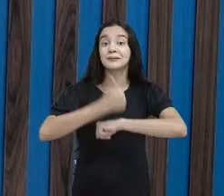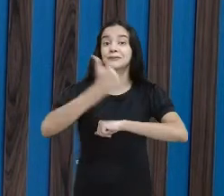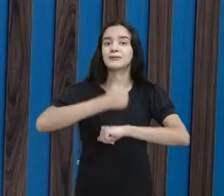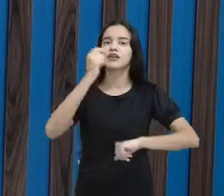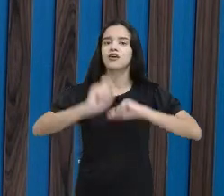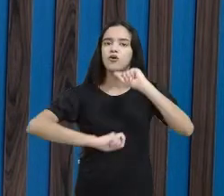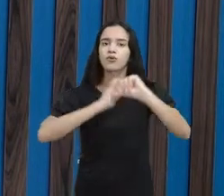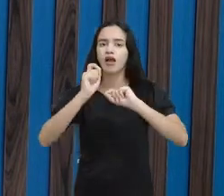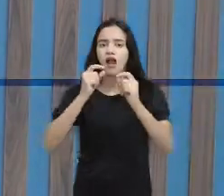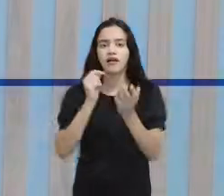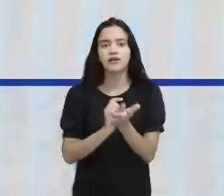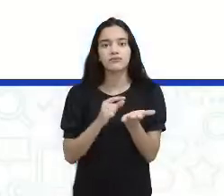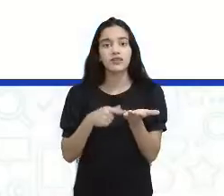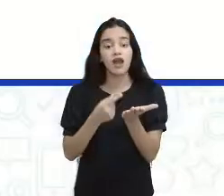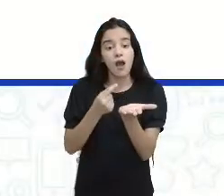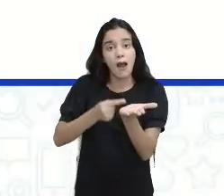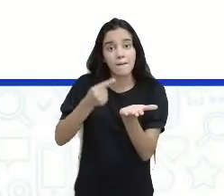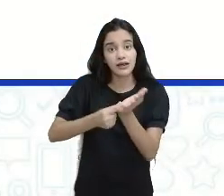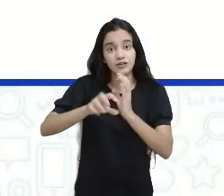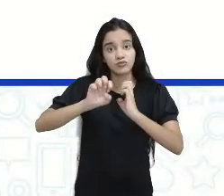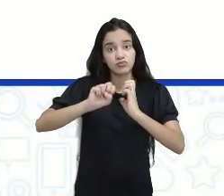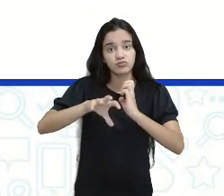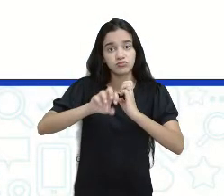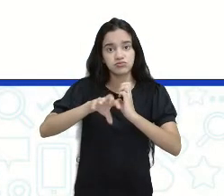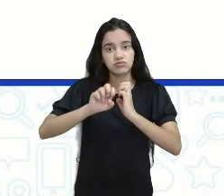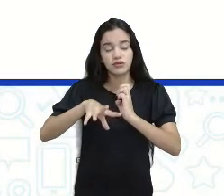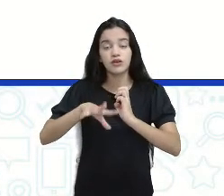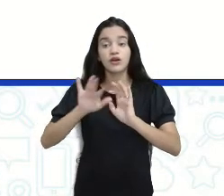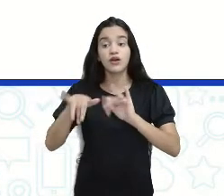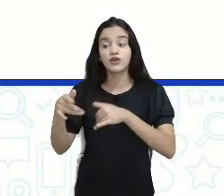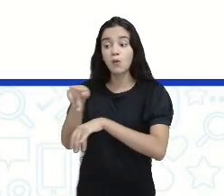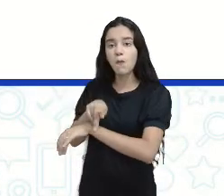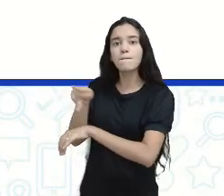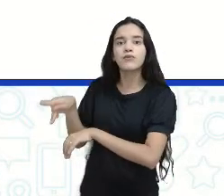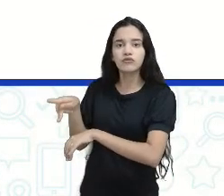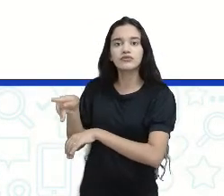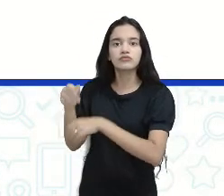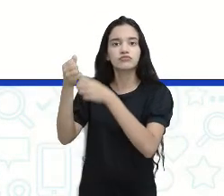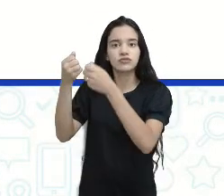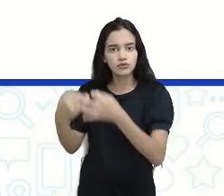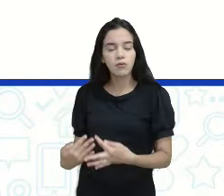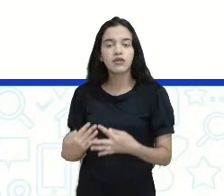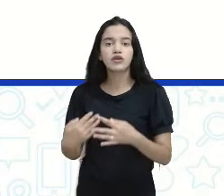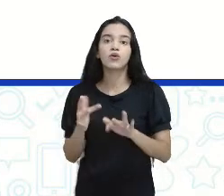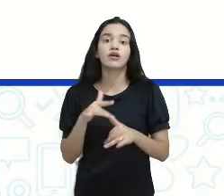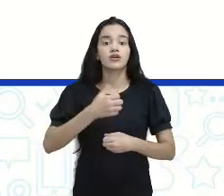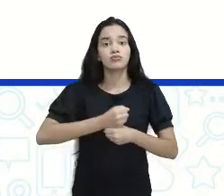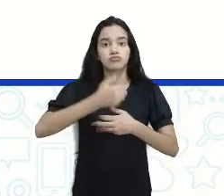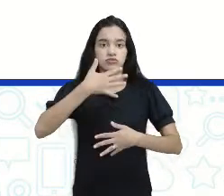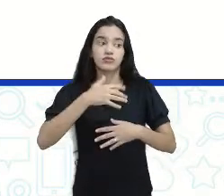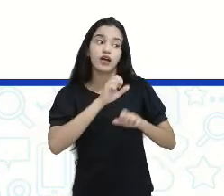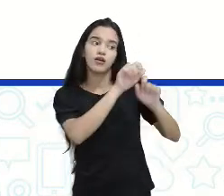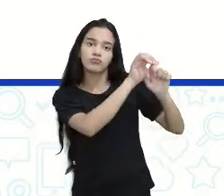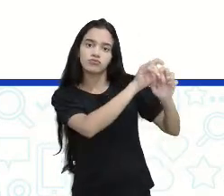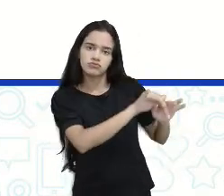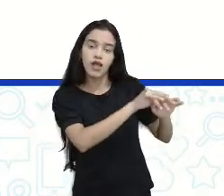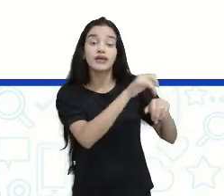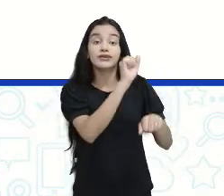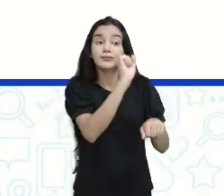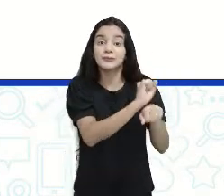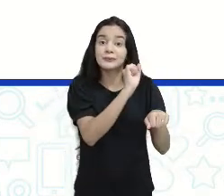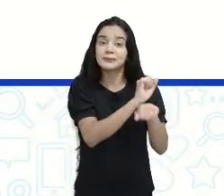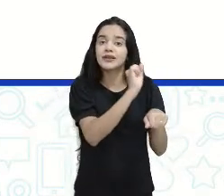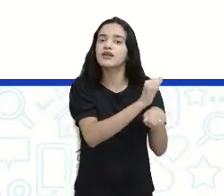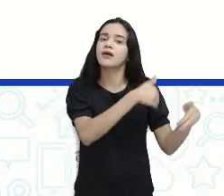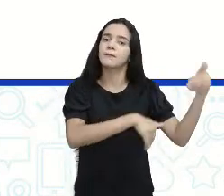é o nosso aplicativo do Educa Recife, que é nele onde o professor Ricardinho está ali conectado, esperando vocês, né, para